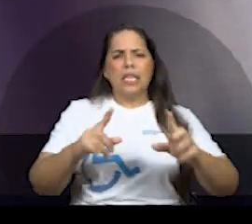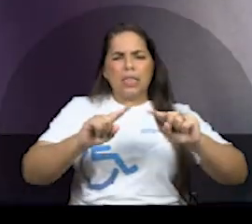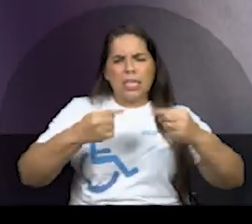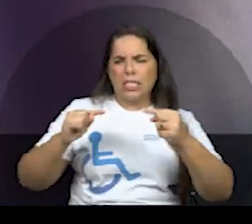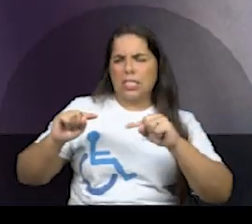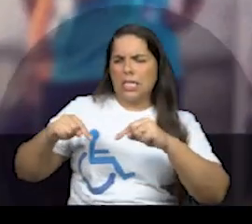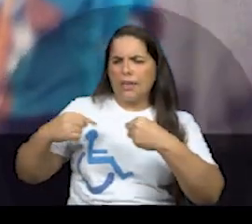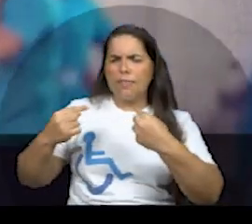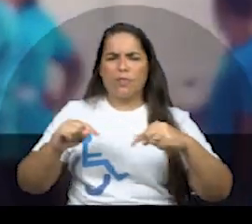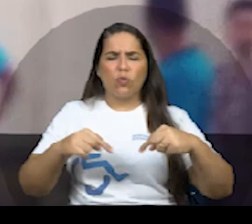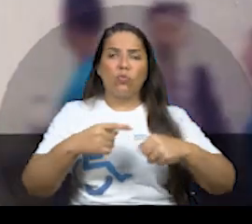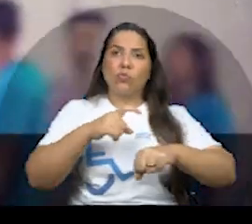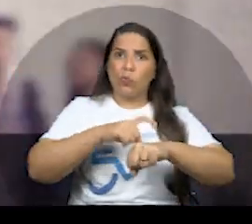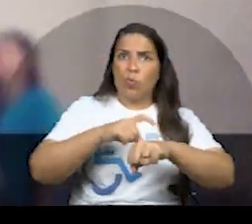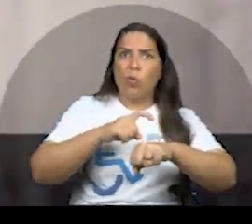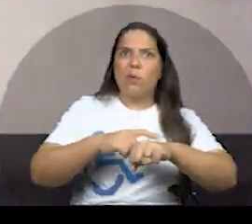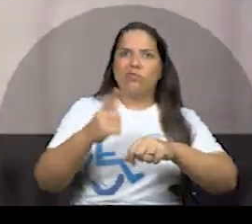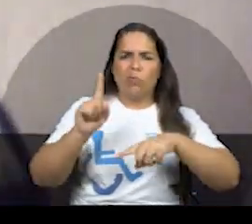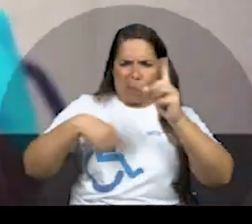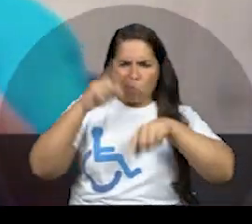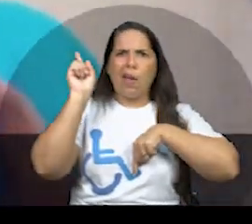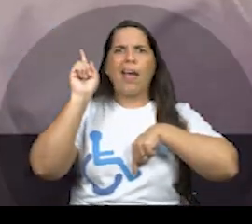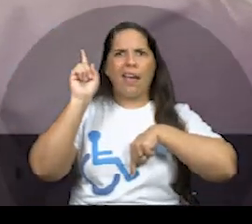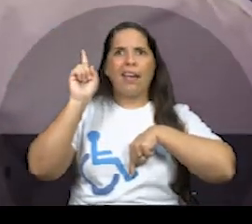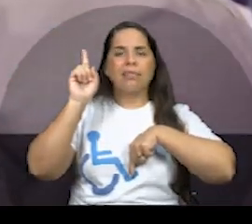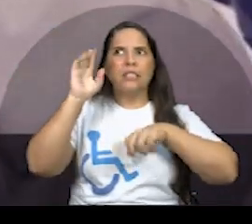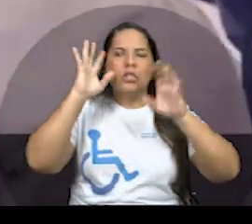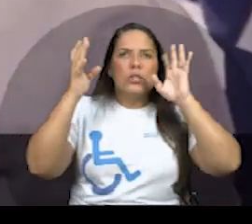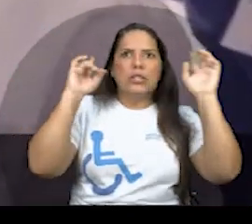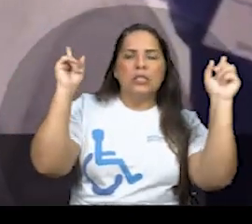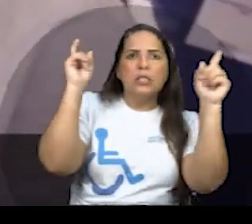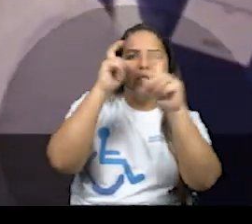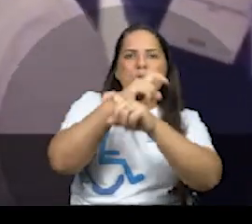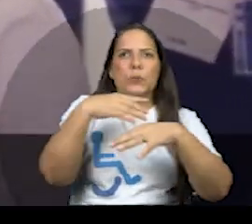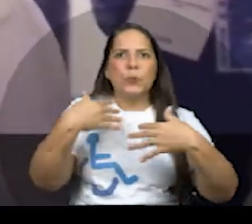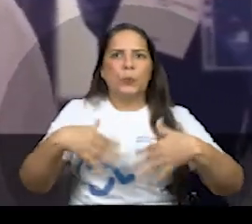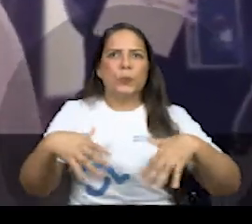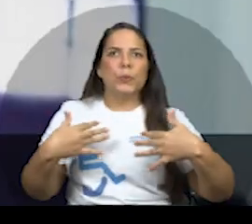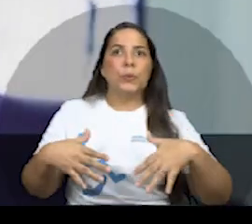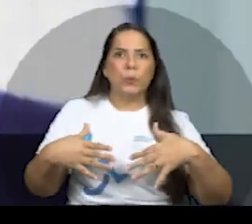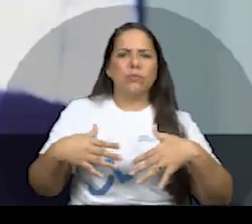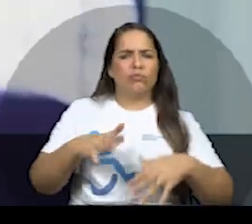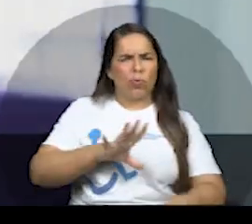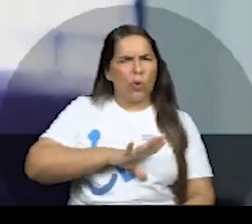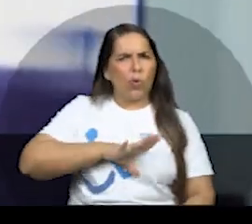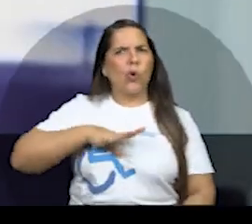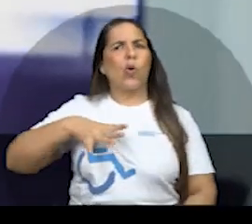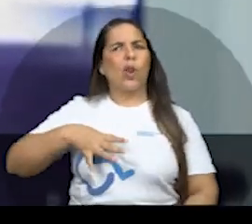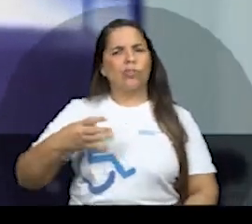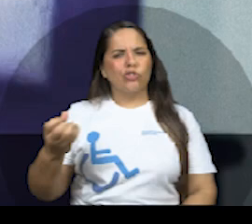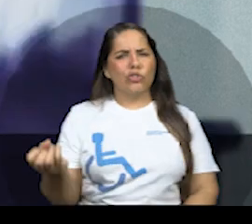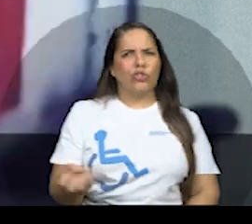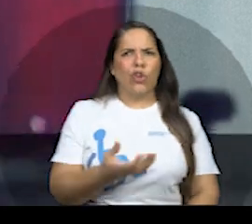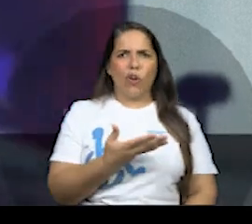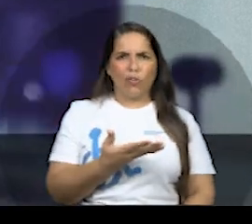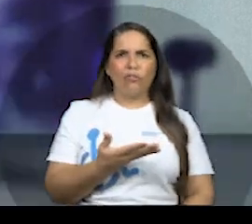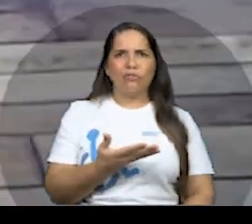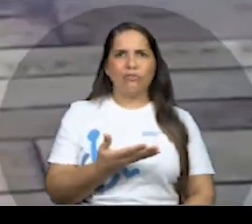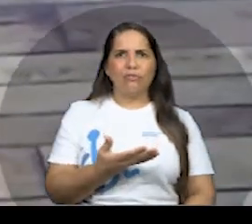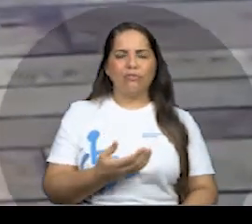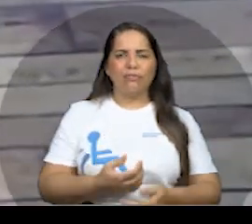Passamos por desafios, momentos de superação, decisões difíceis e coragem para